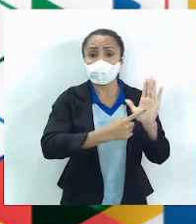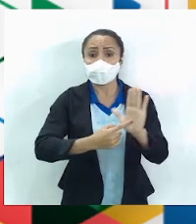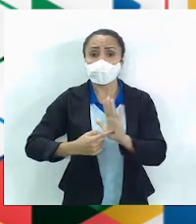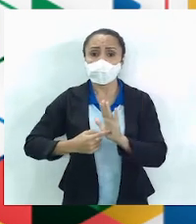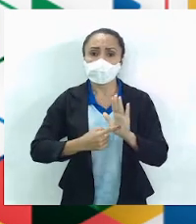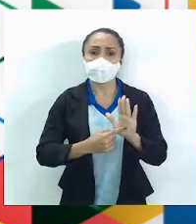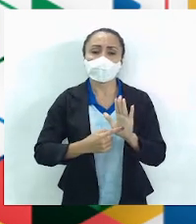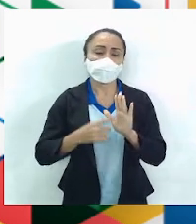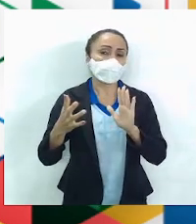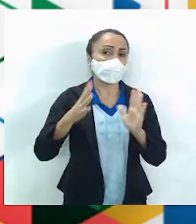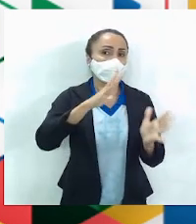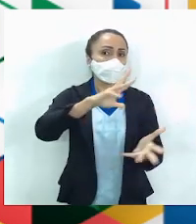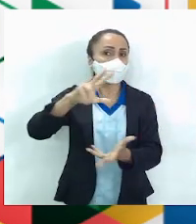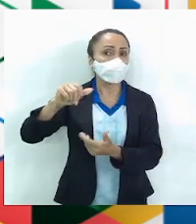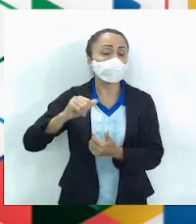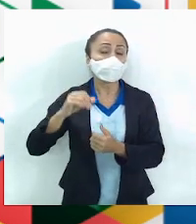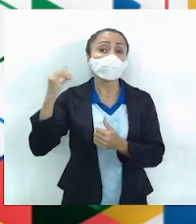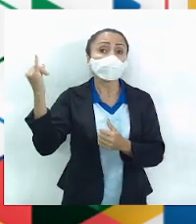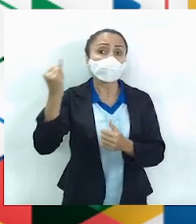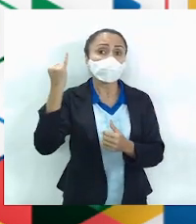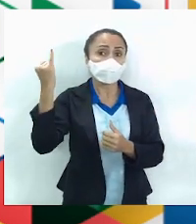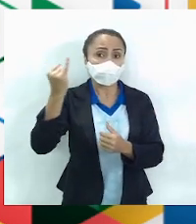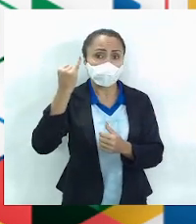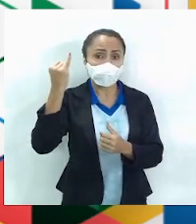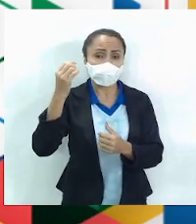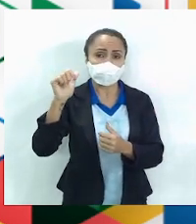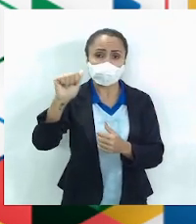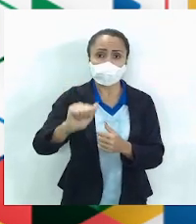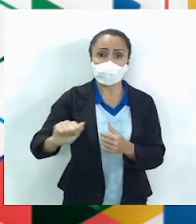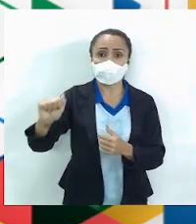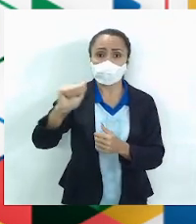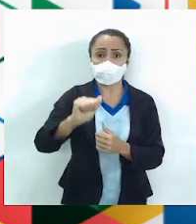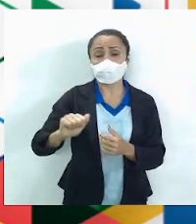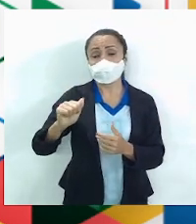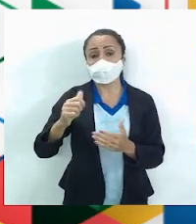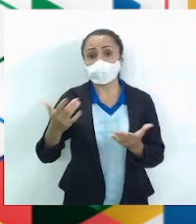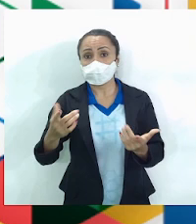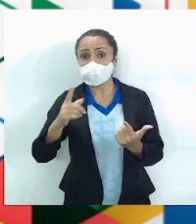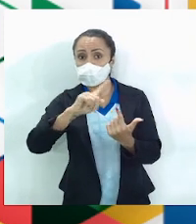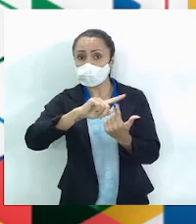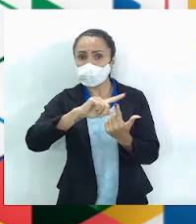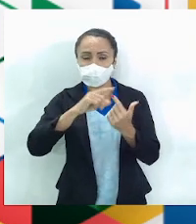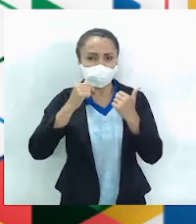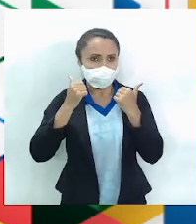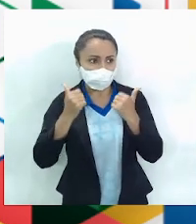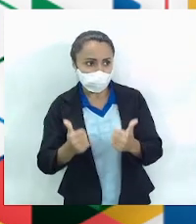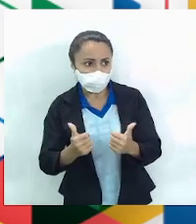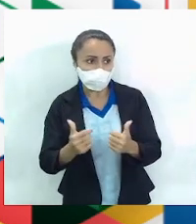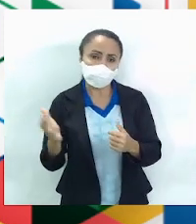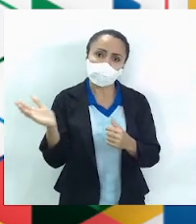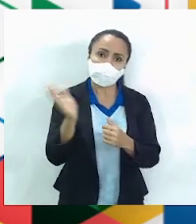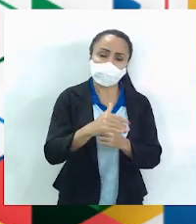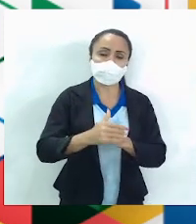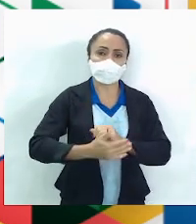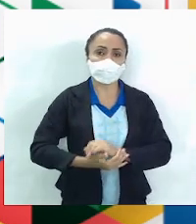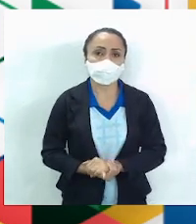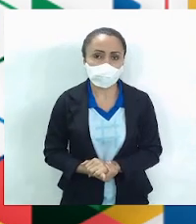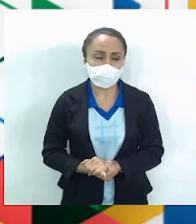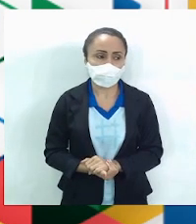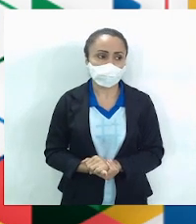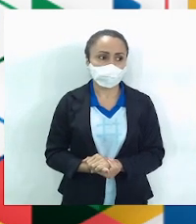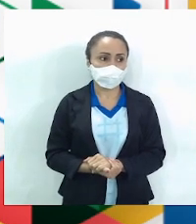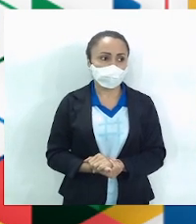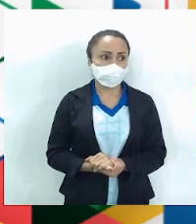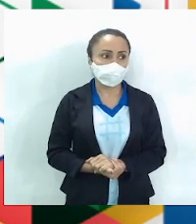no mundo a importância das associações desse tipo. Beleza? Vamos embora, vamos ver o que a questão